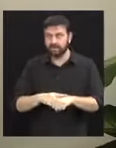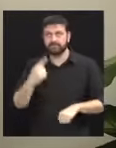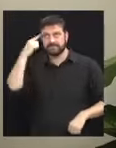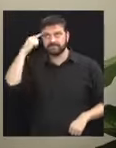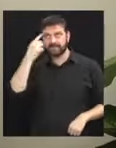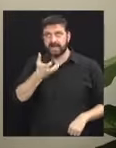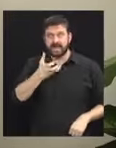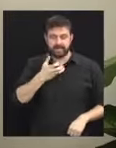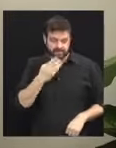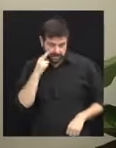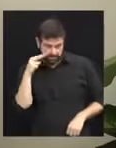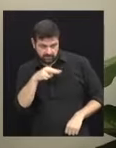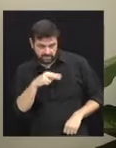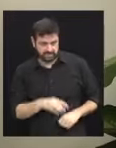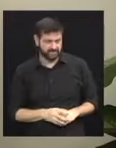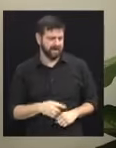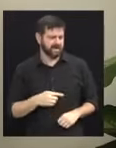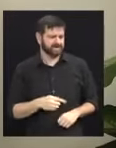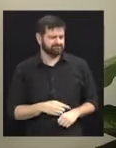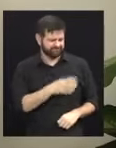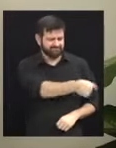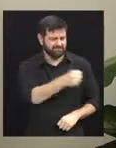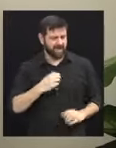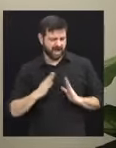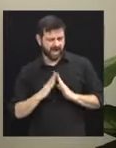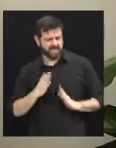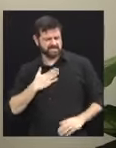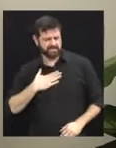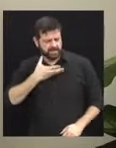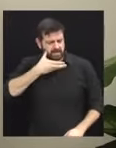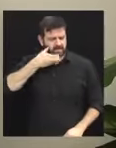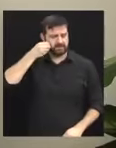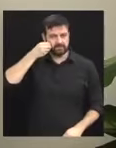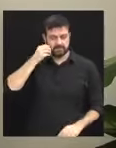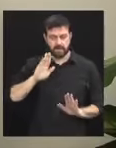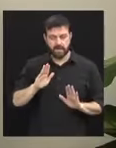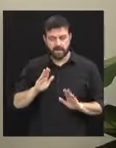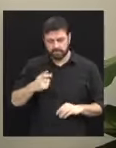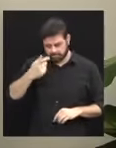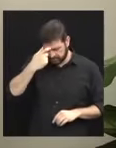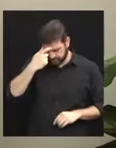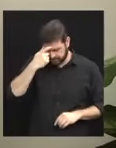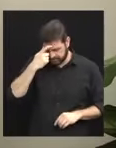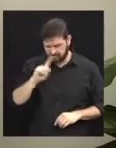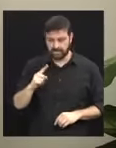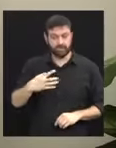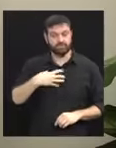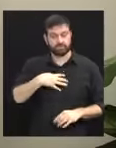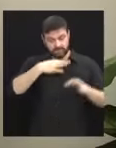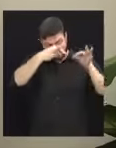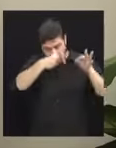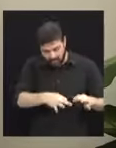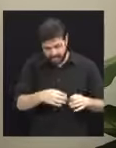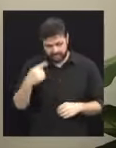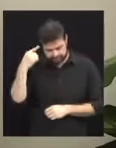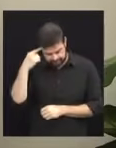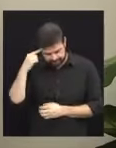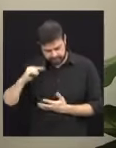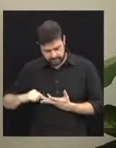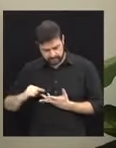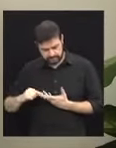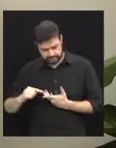você está passando em frente a uma feira de adoção, tomar uma decisão e adotar um cachorro. Não é assim que funciona, você tem que pensar,